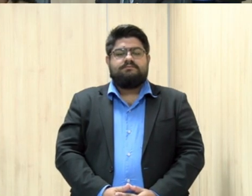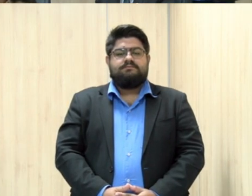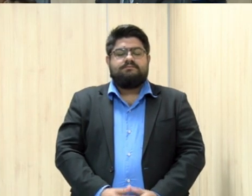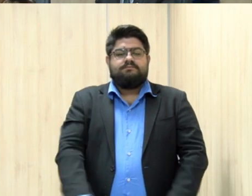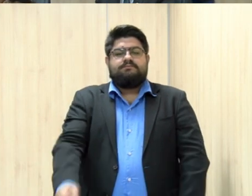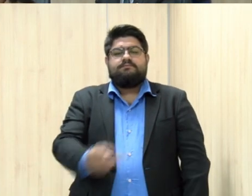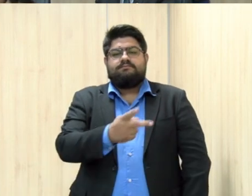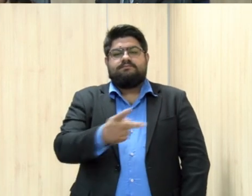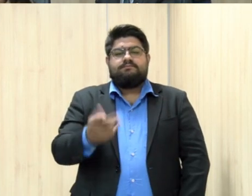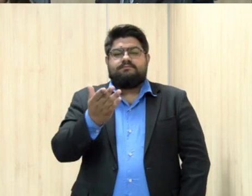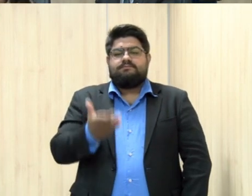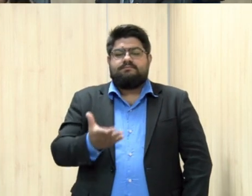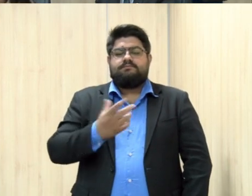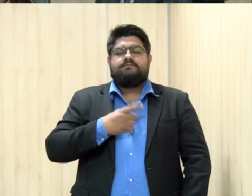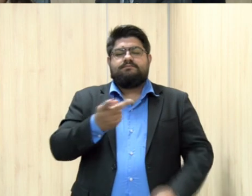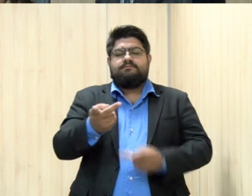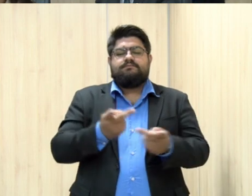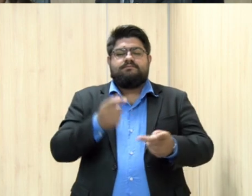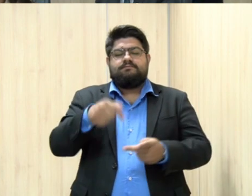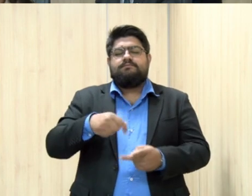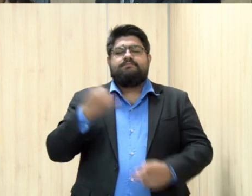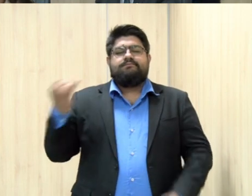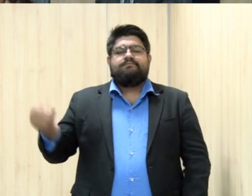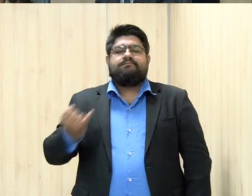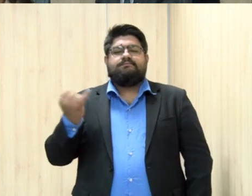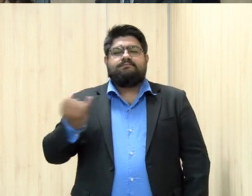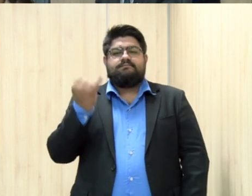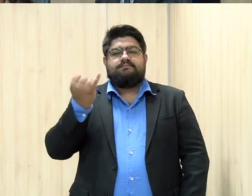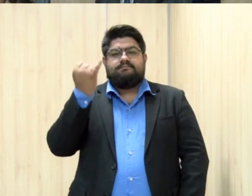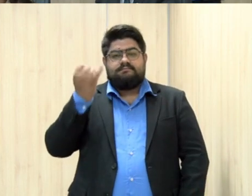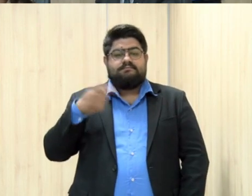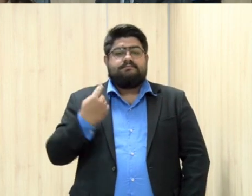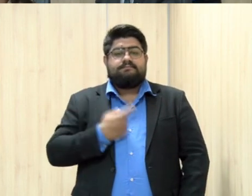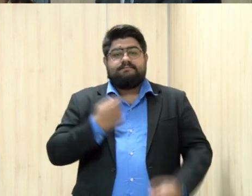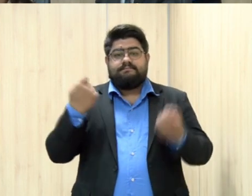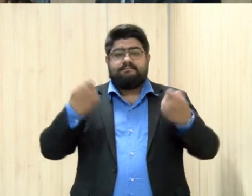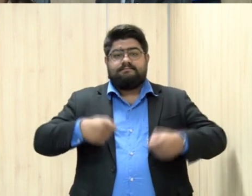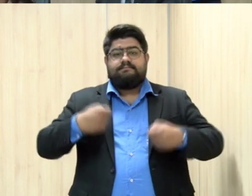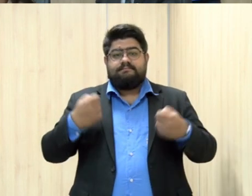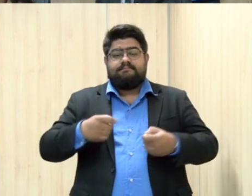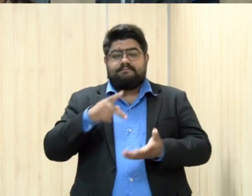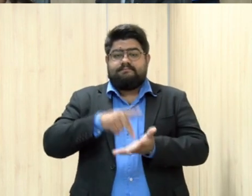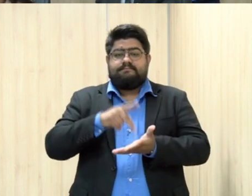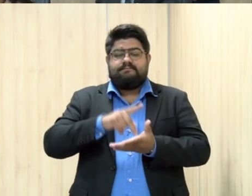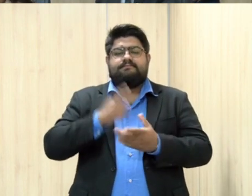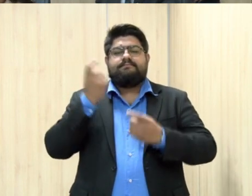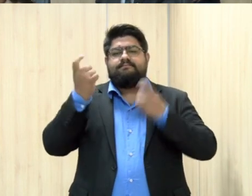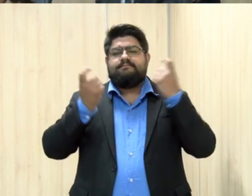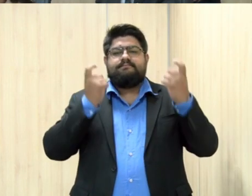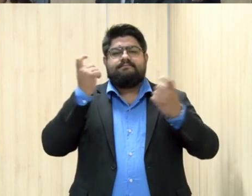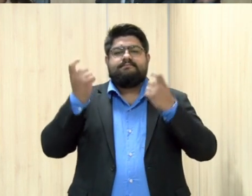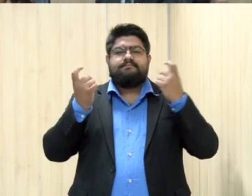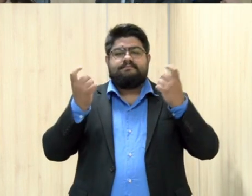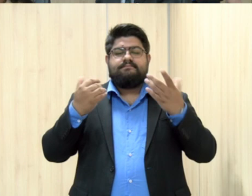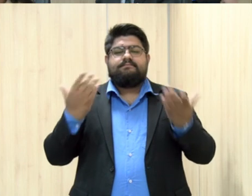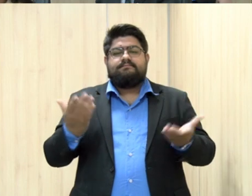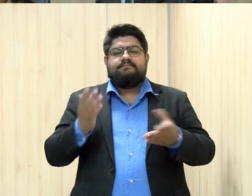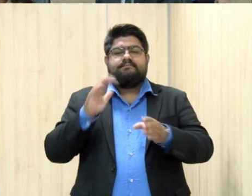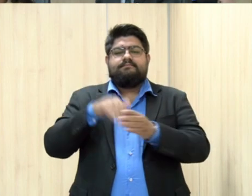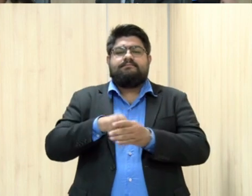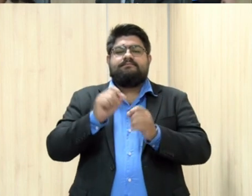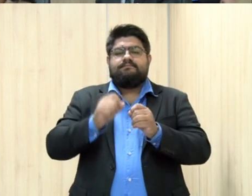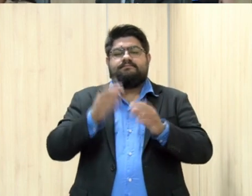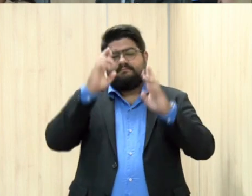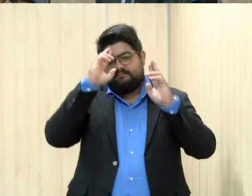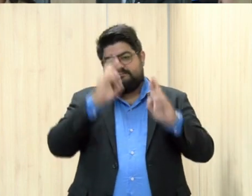seu presidente um projeto extremamente importante a gente precisa realmente ter preocupação e eu volto pela